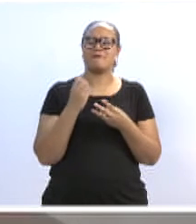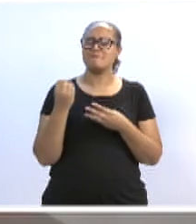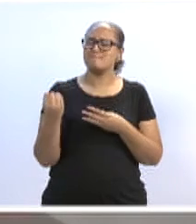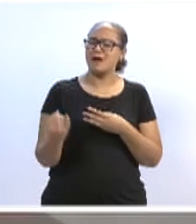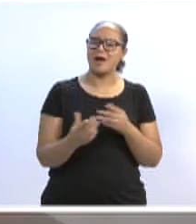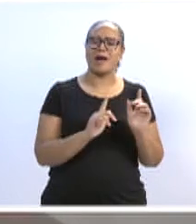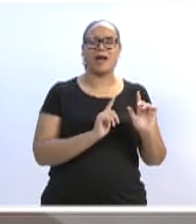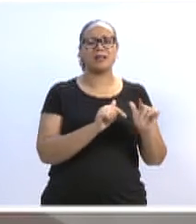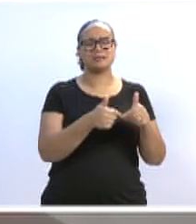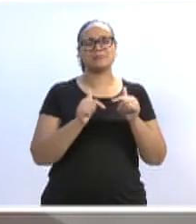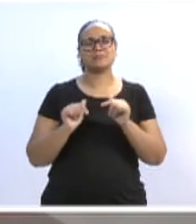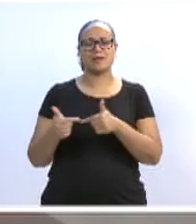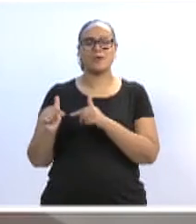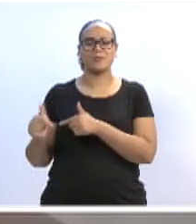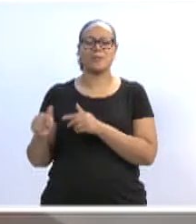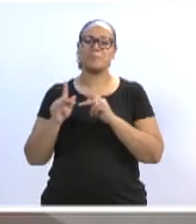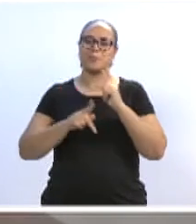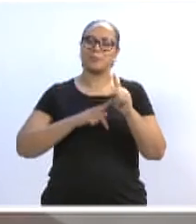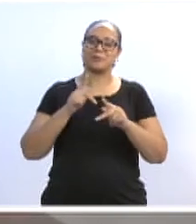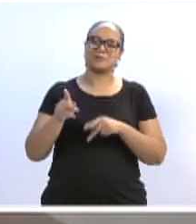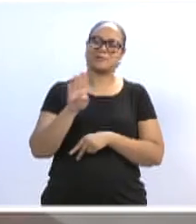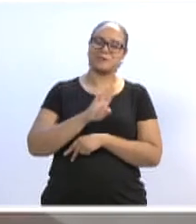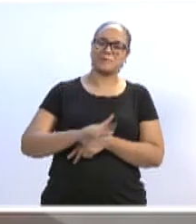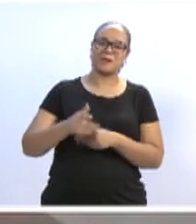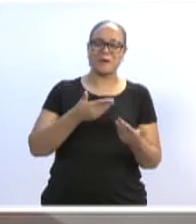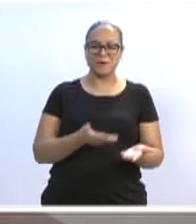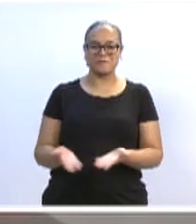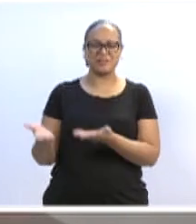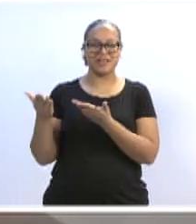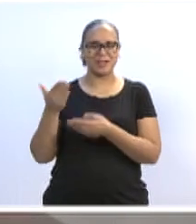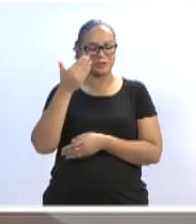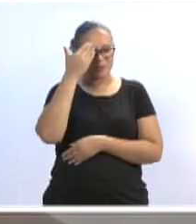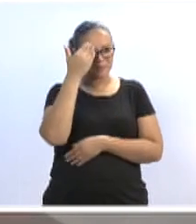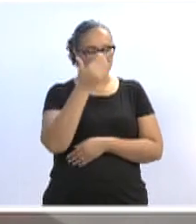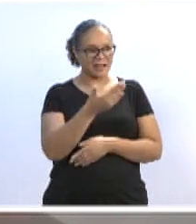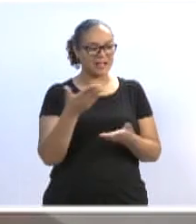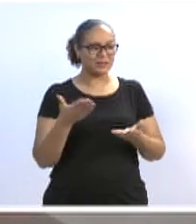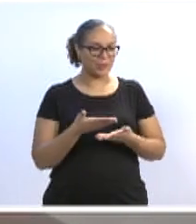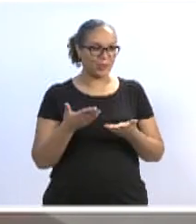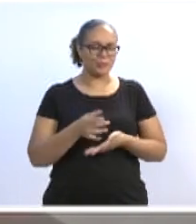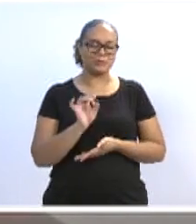blumenauenses estão convidados a participar. Muito obrigado, senhor presidente. Na tarde de hoje era isso.